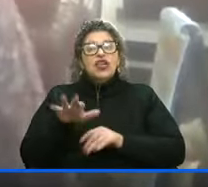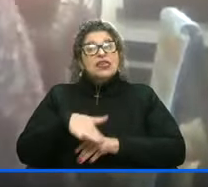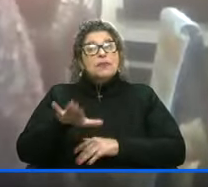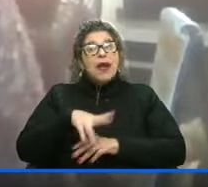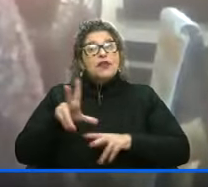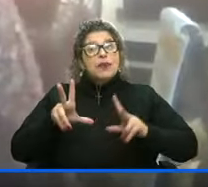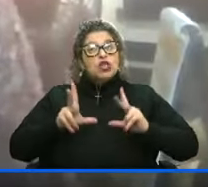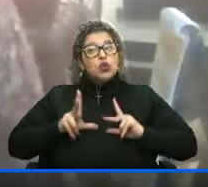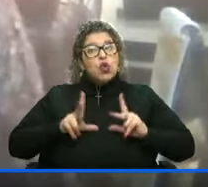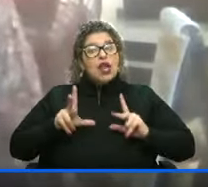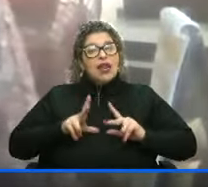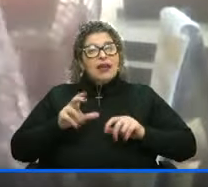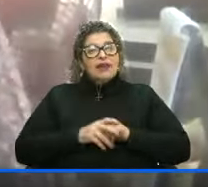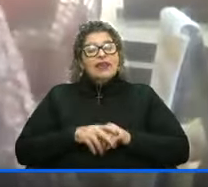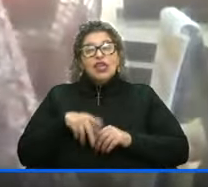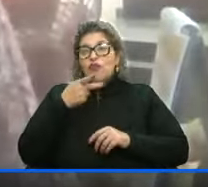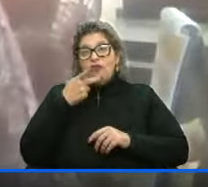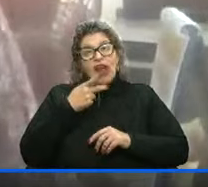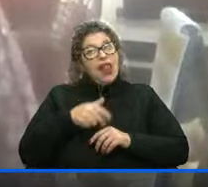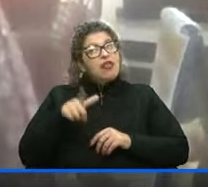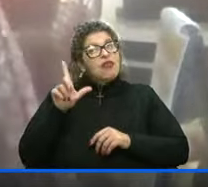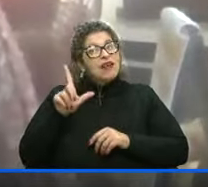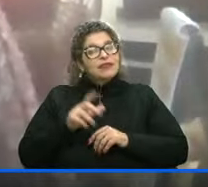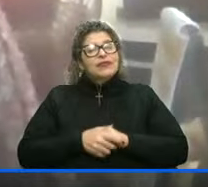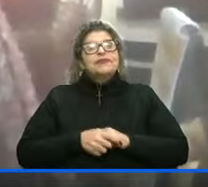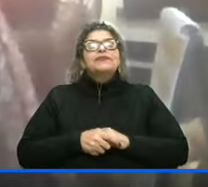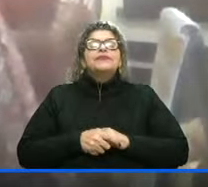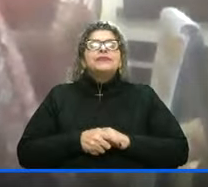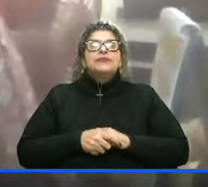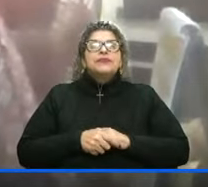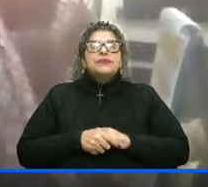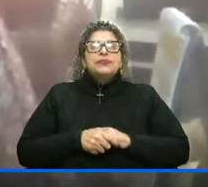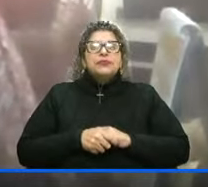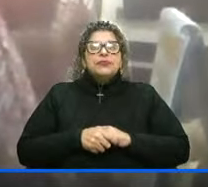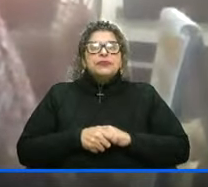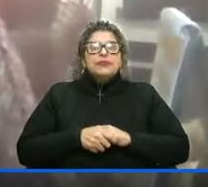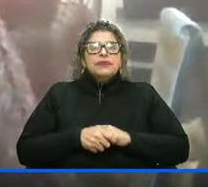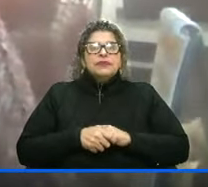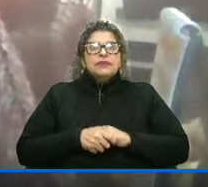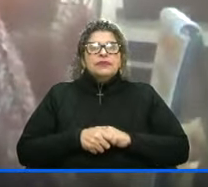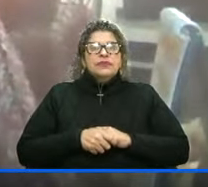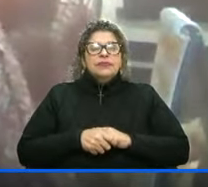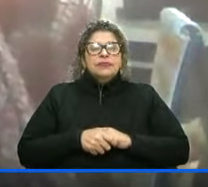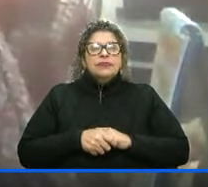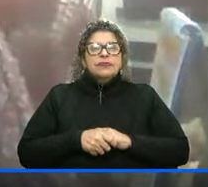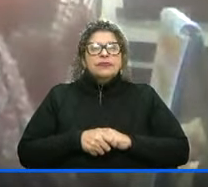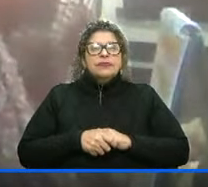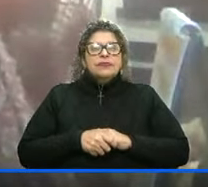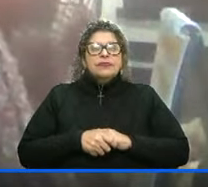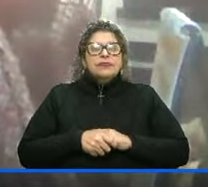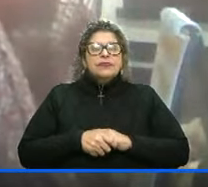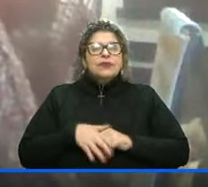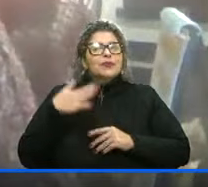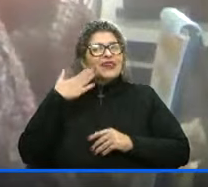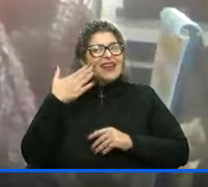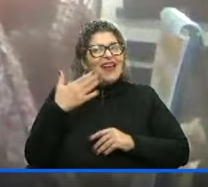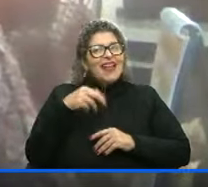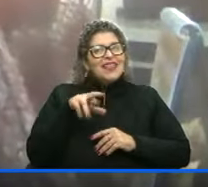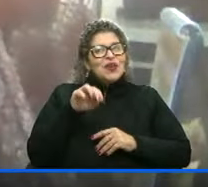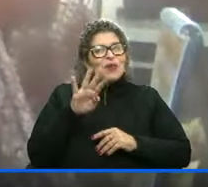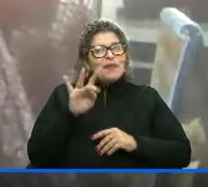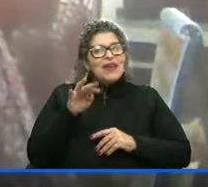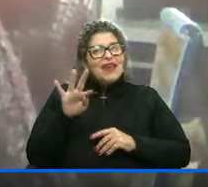Outra que ainda não foi citada, mas vamos ouvir um pouco mais aqui. Obrigada,